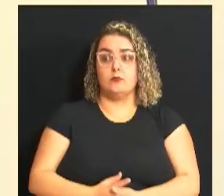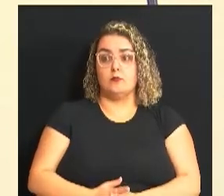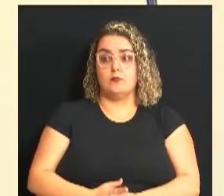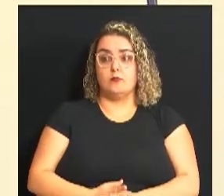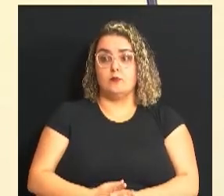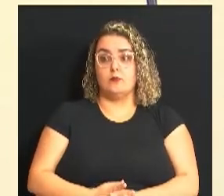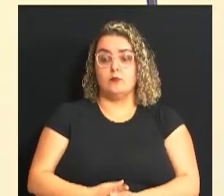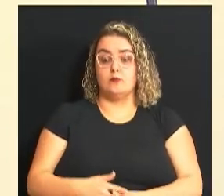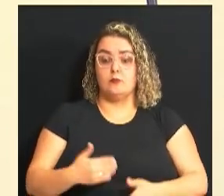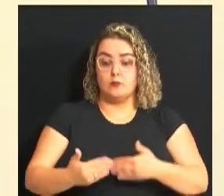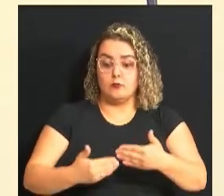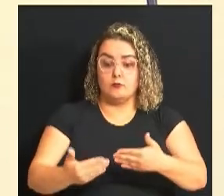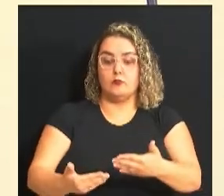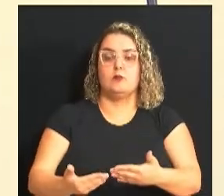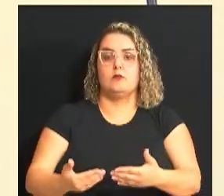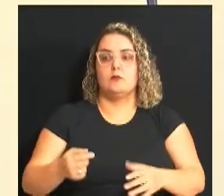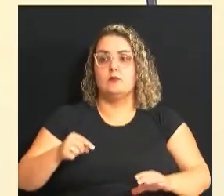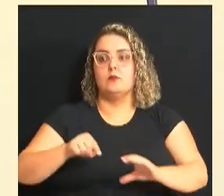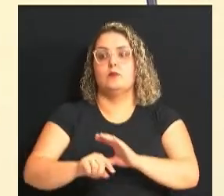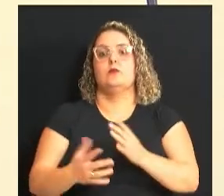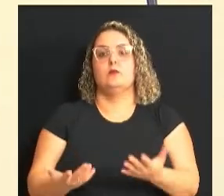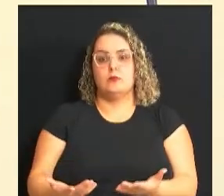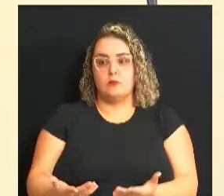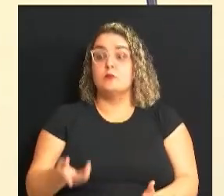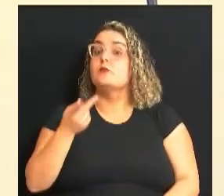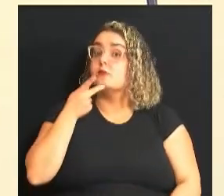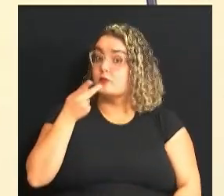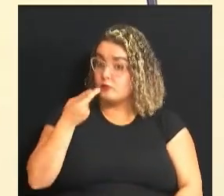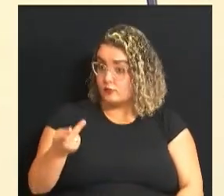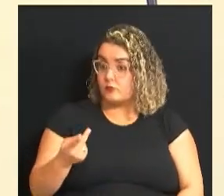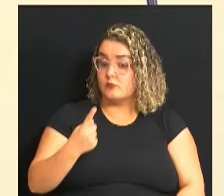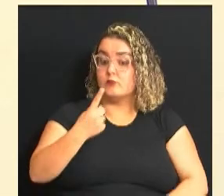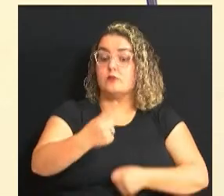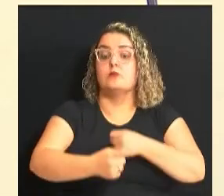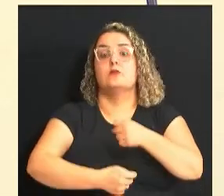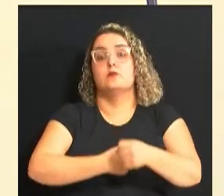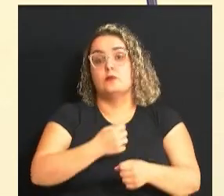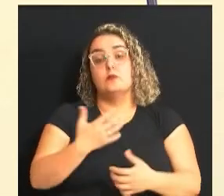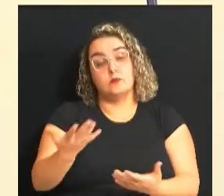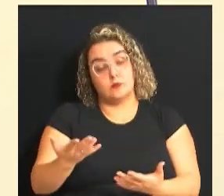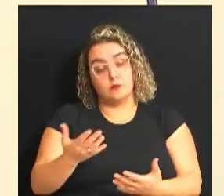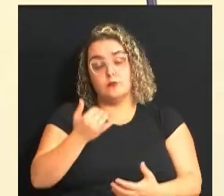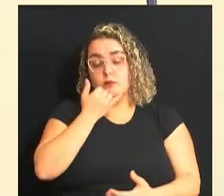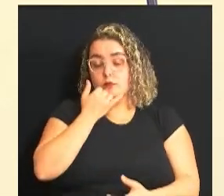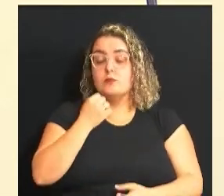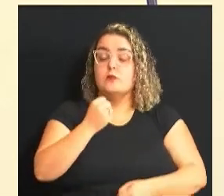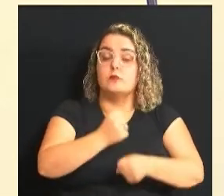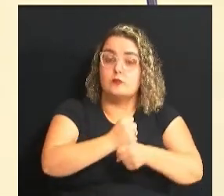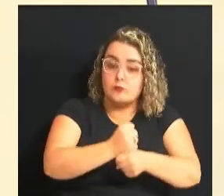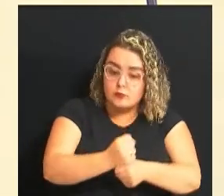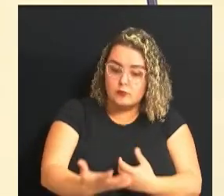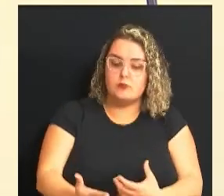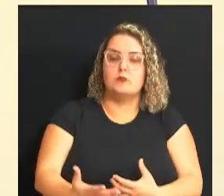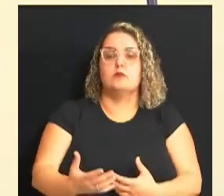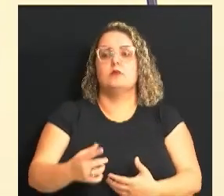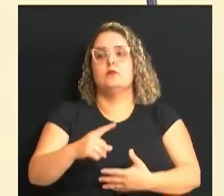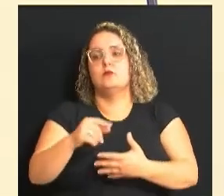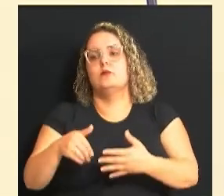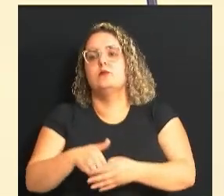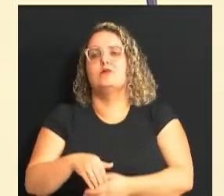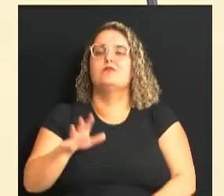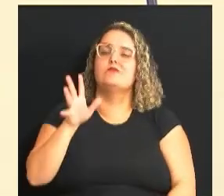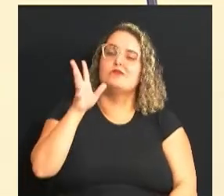é um processo muito extenso, e ainda mais falando de um ano de eleição que nós estamos vivendo. Então, tudo fica mais moroso, a gente pede